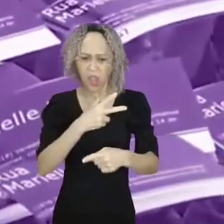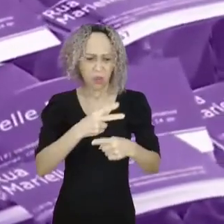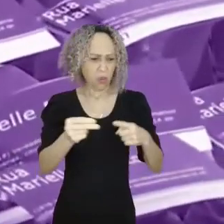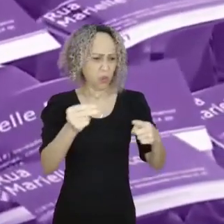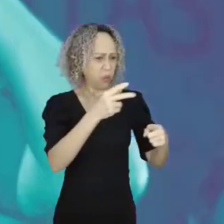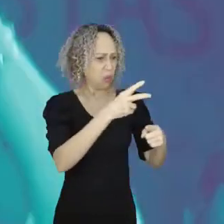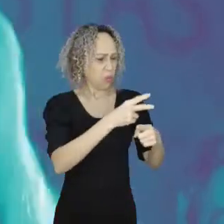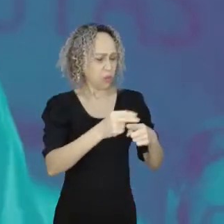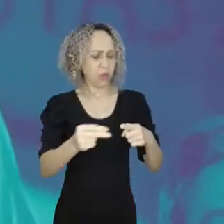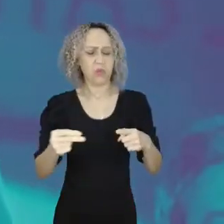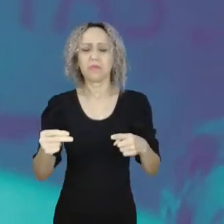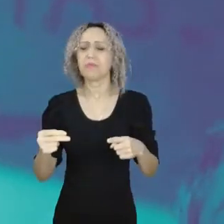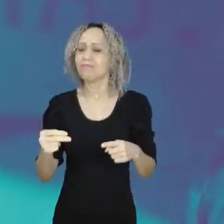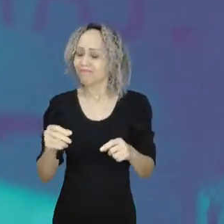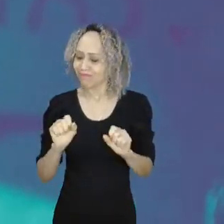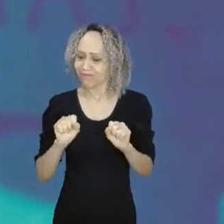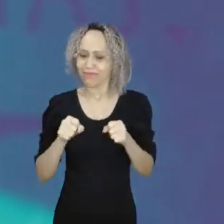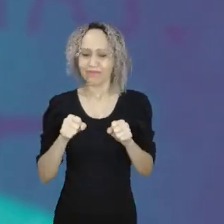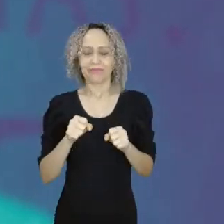acontecer.